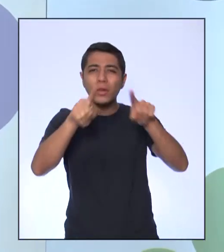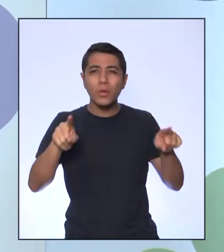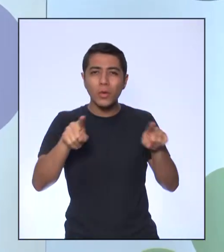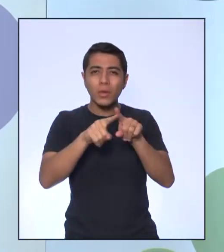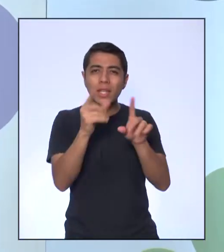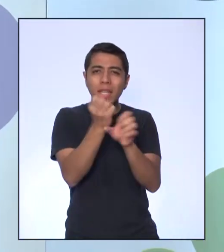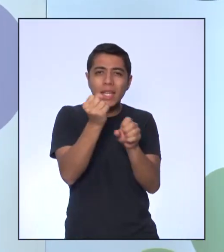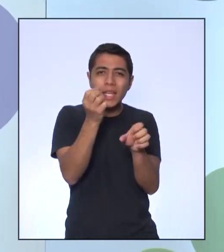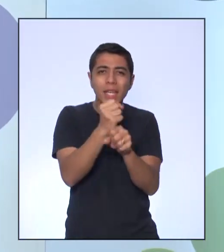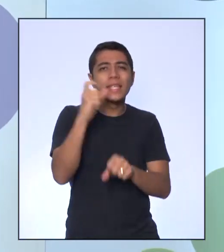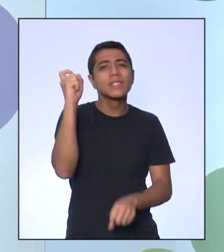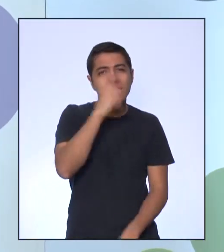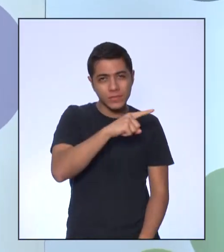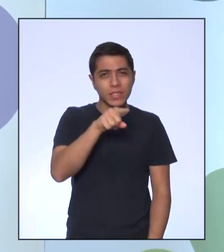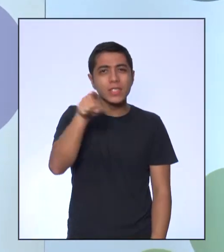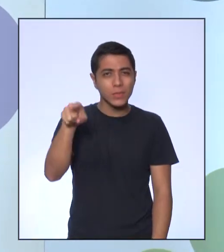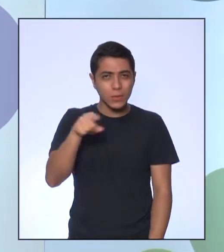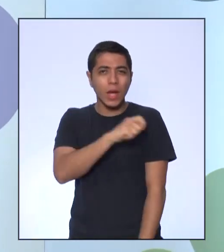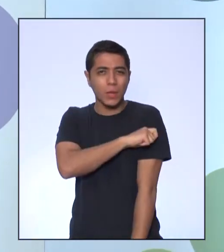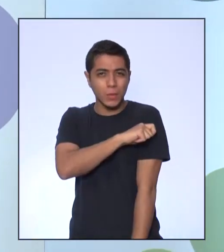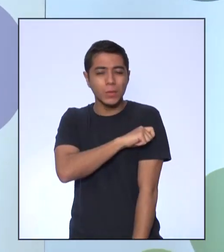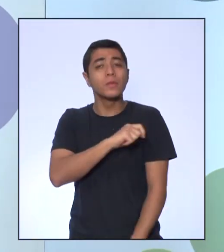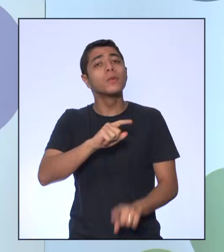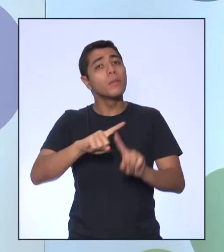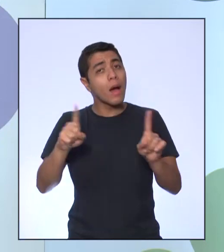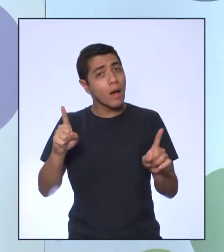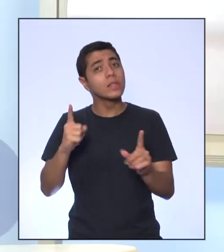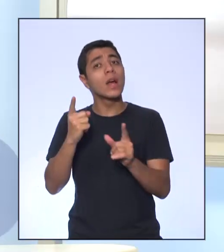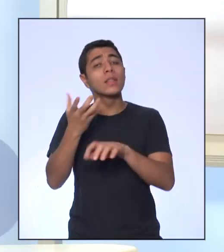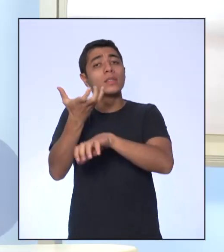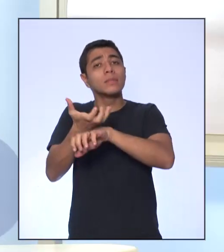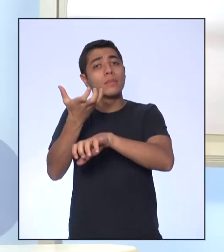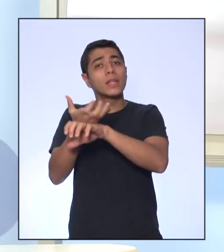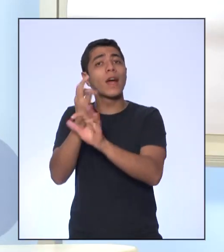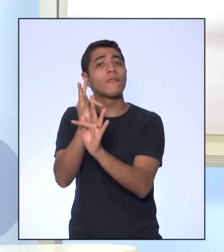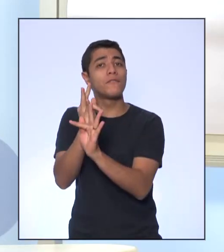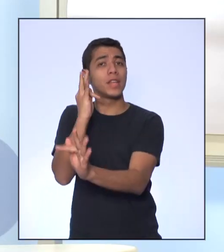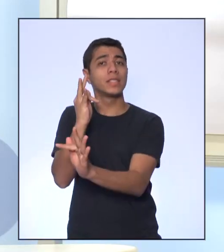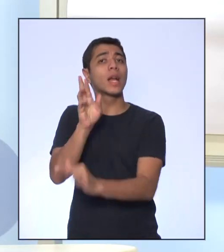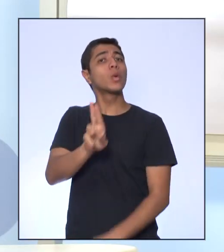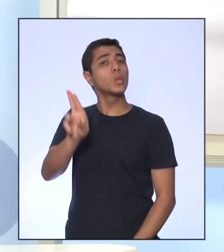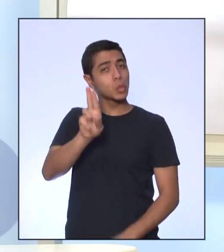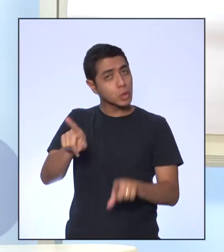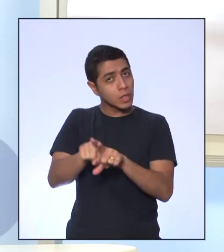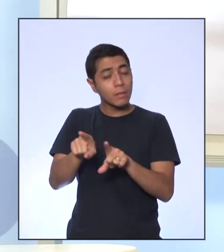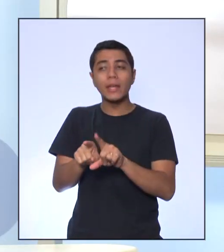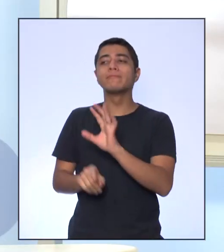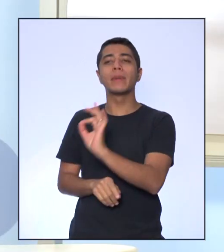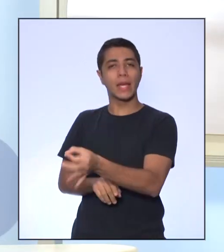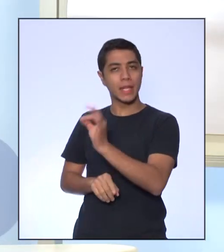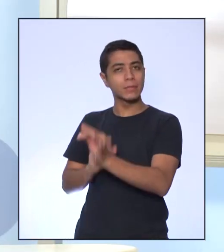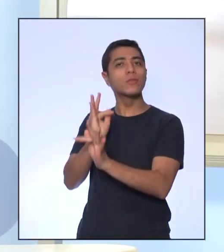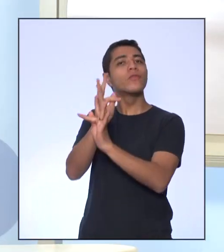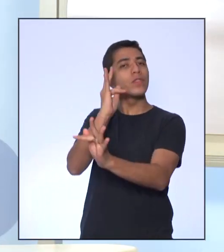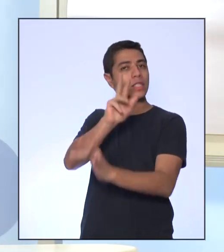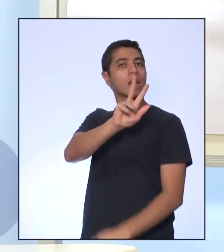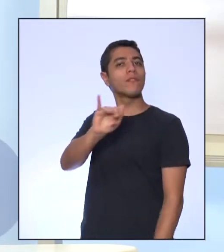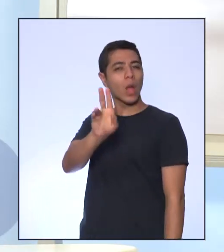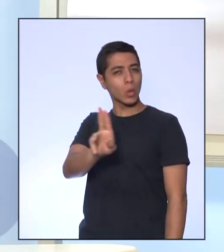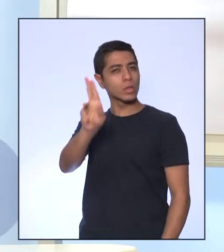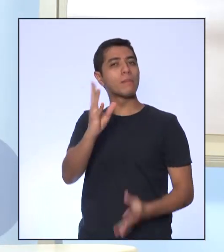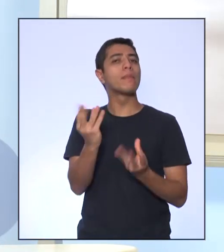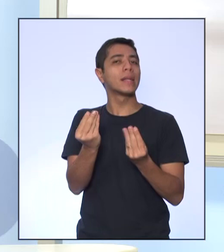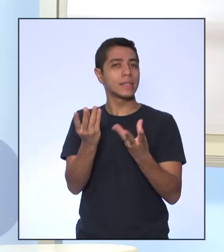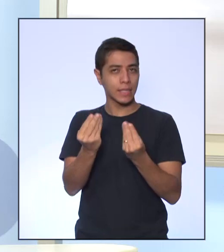dedicarem a gente usa muito em física também né é isso mesmo em física vocês vão usar bastante isso né agora